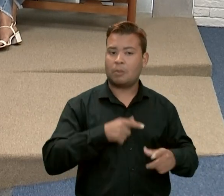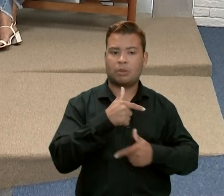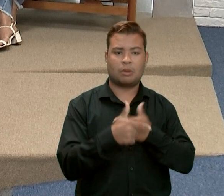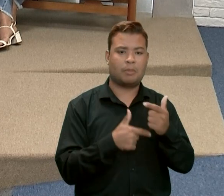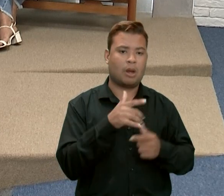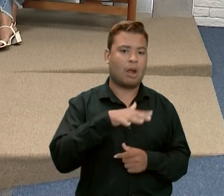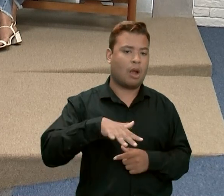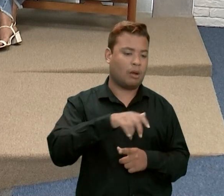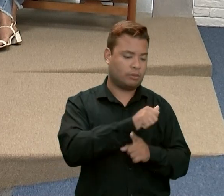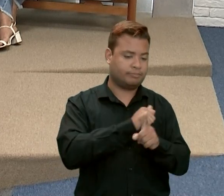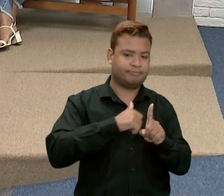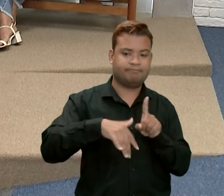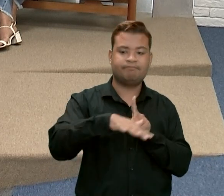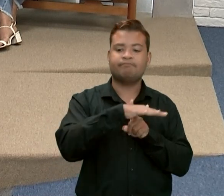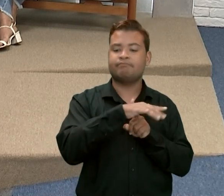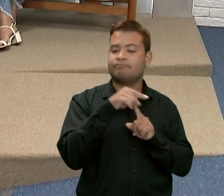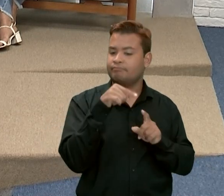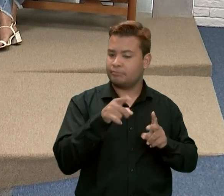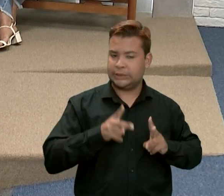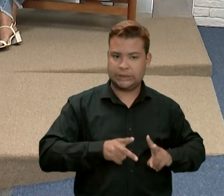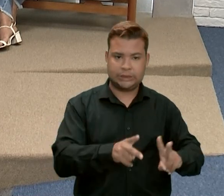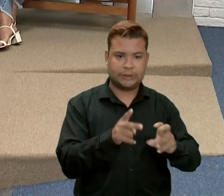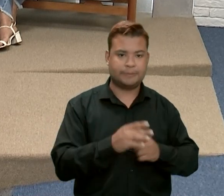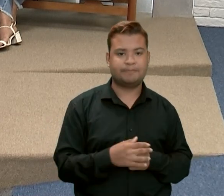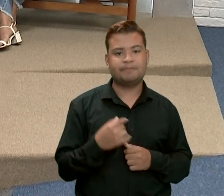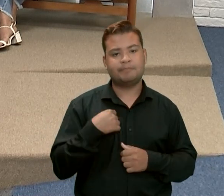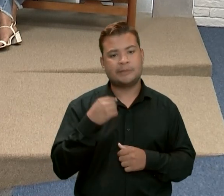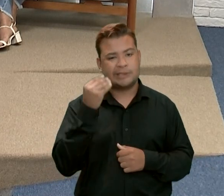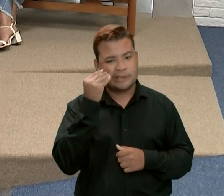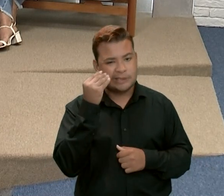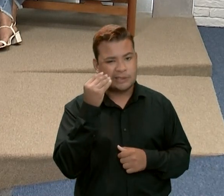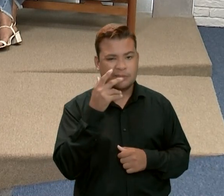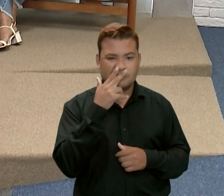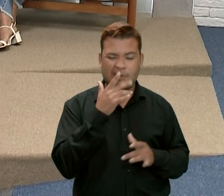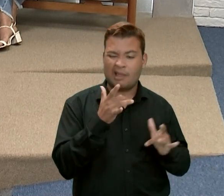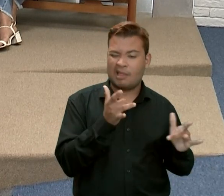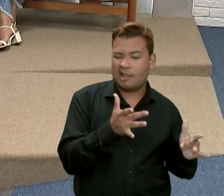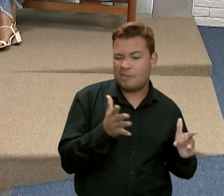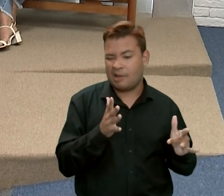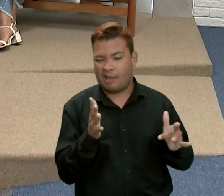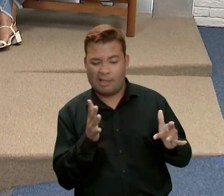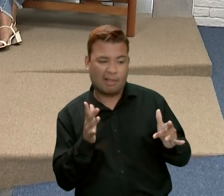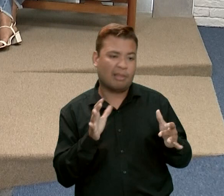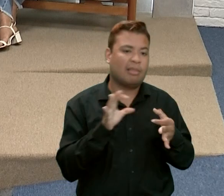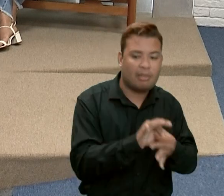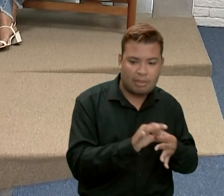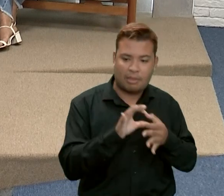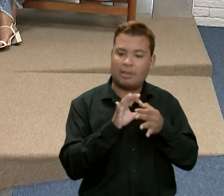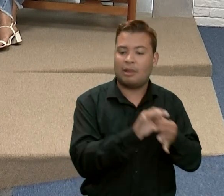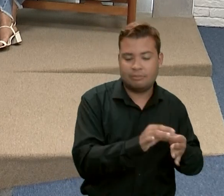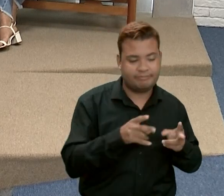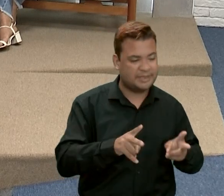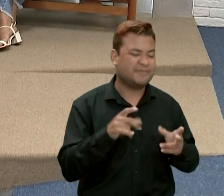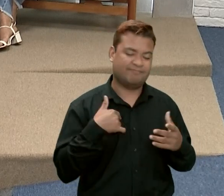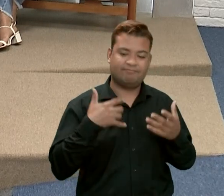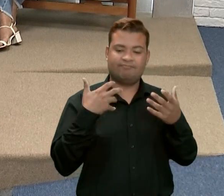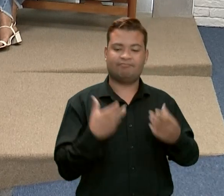né? Então... eu sempre tentei fugir disso, mas eu acabei lá de todas as formas, então eu me rendi.